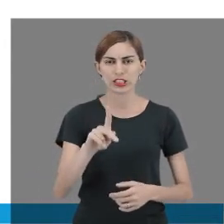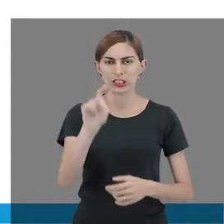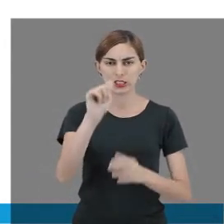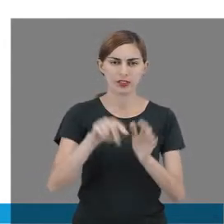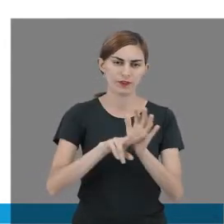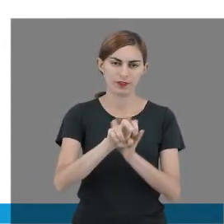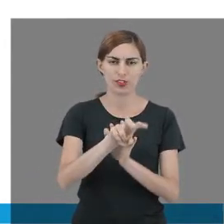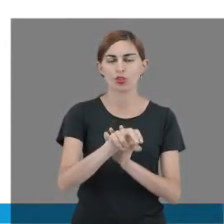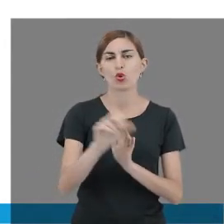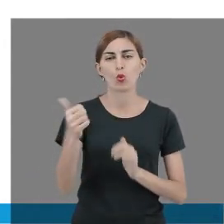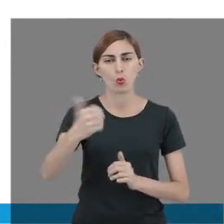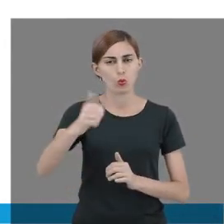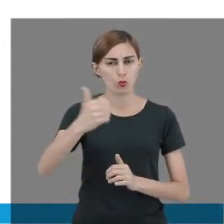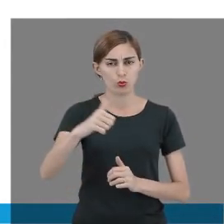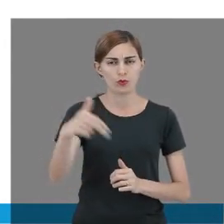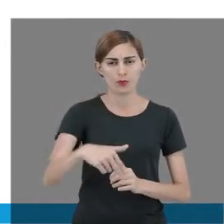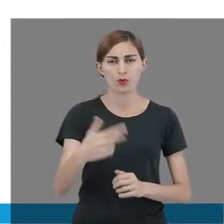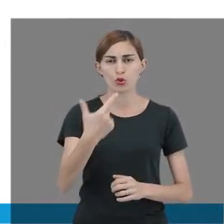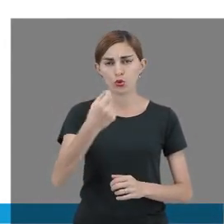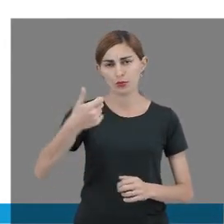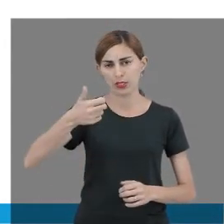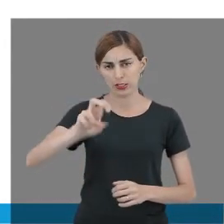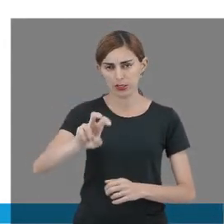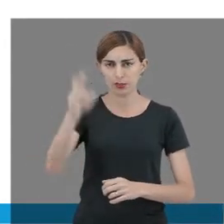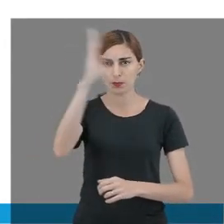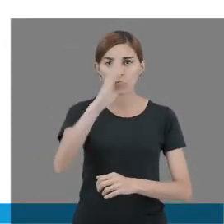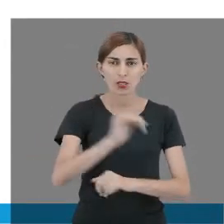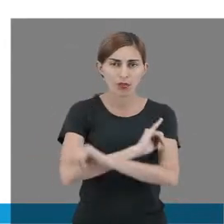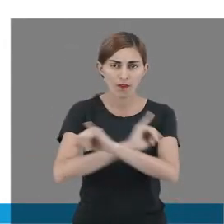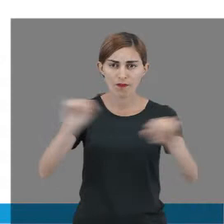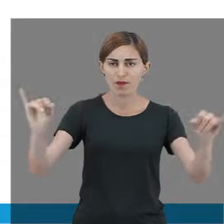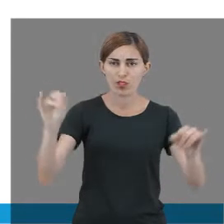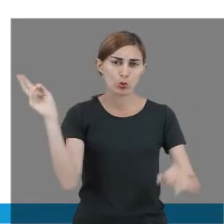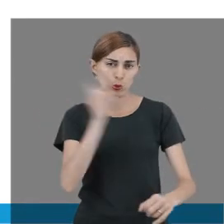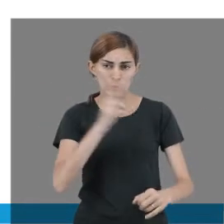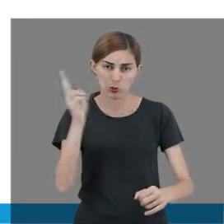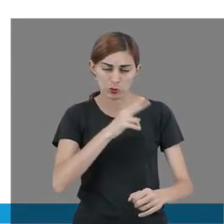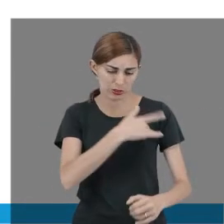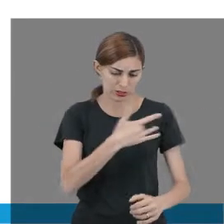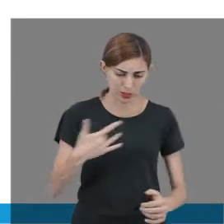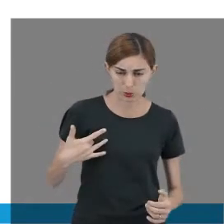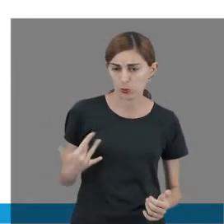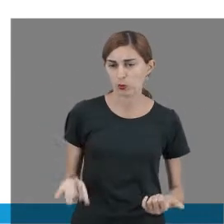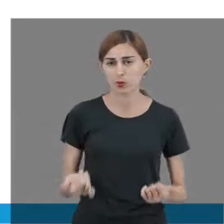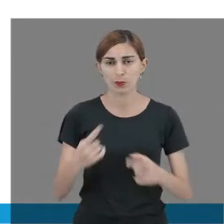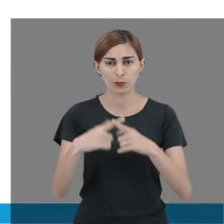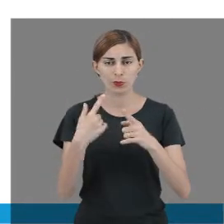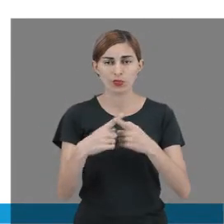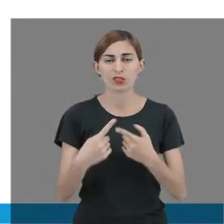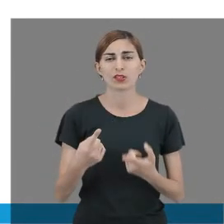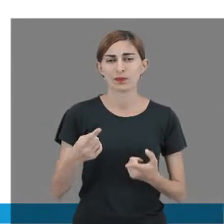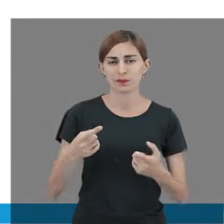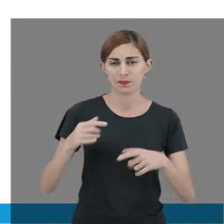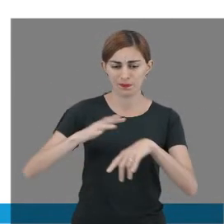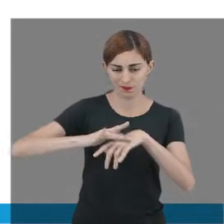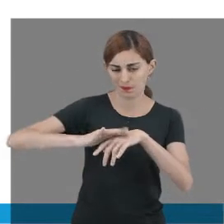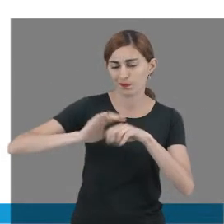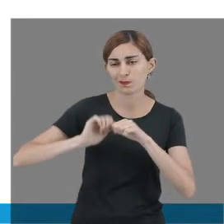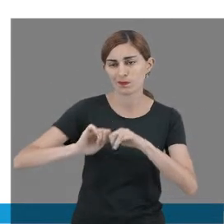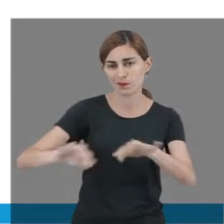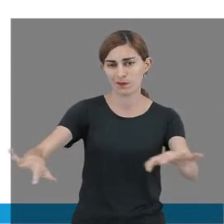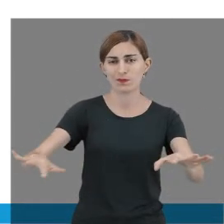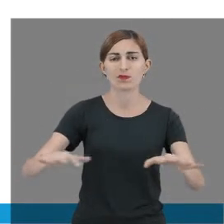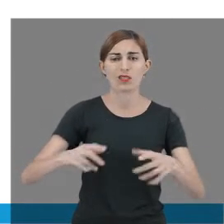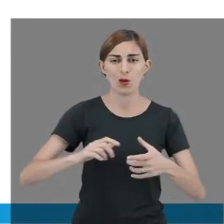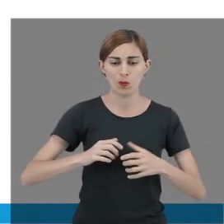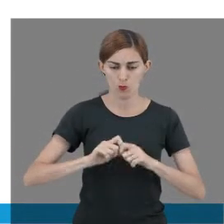2015 é quando, a nível nacional, o Brasil declara emergência de saúde pública, pois os casos de suspeita de microcefalia continuaram